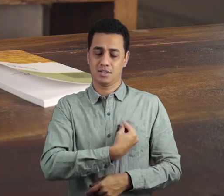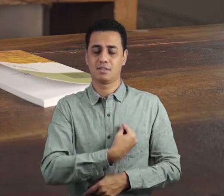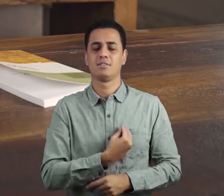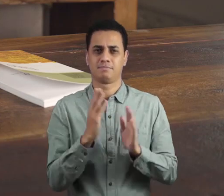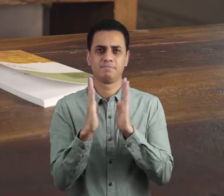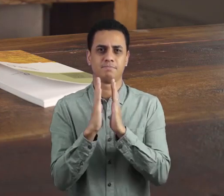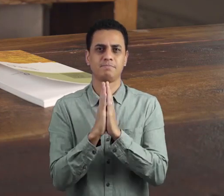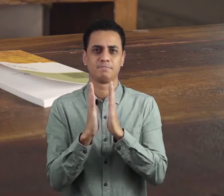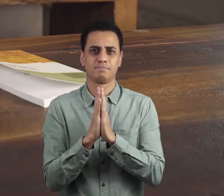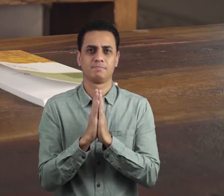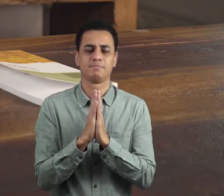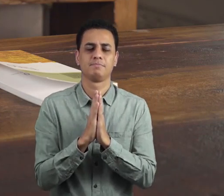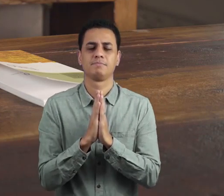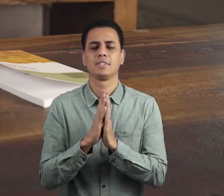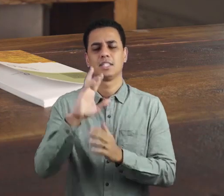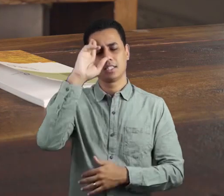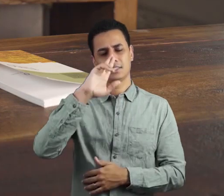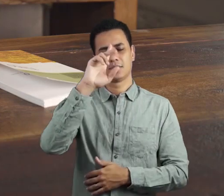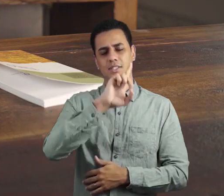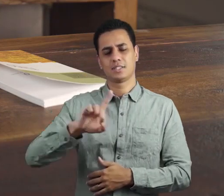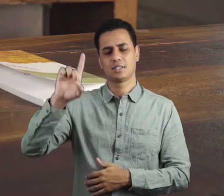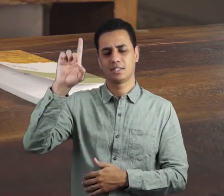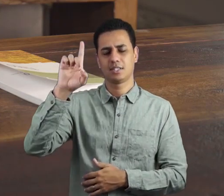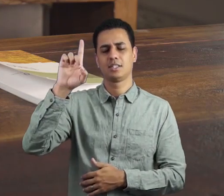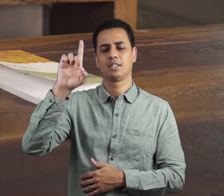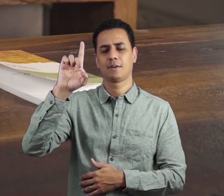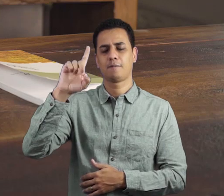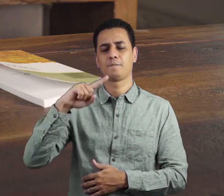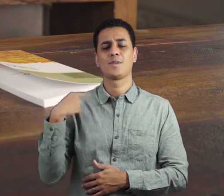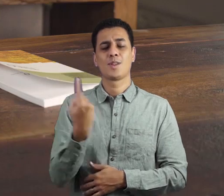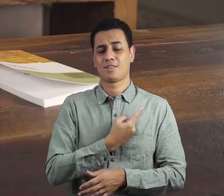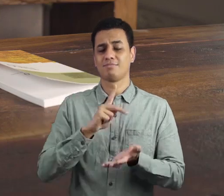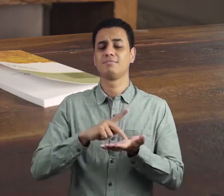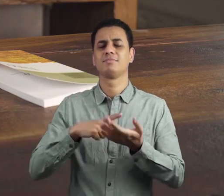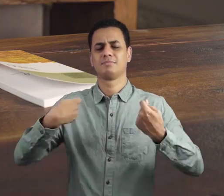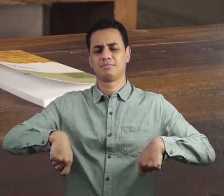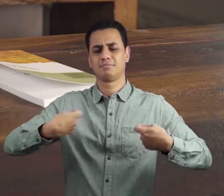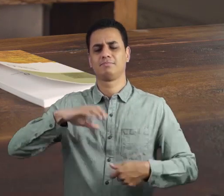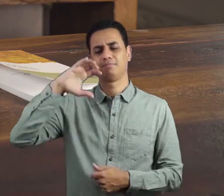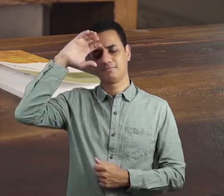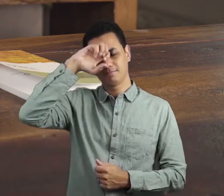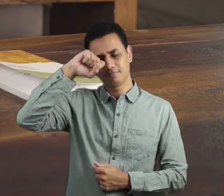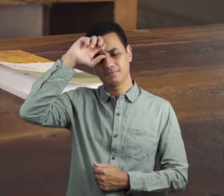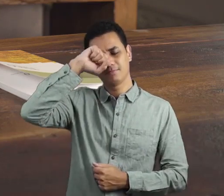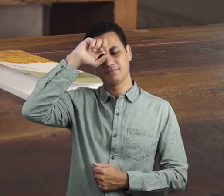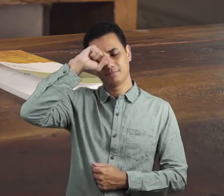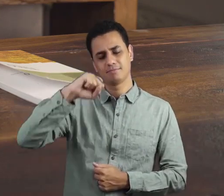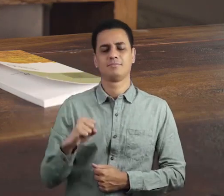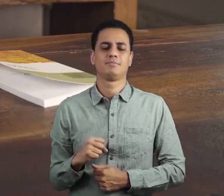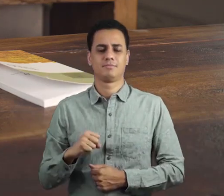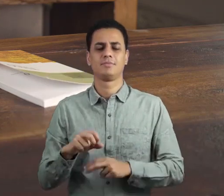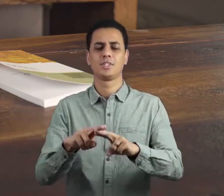enveredados, tomados pelo dinheiro, e ele passa a ser senhor e dono da nossa vida e dirigir